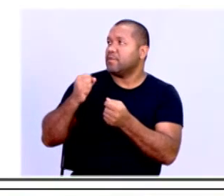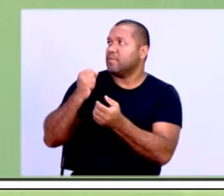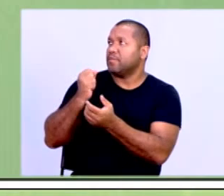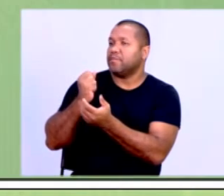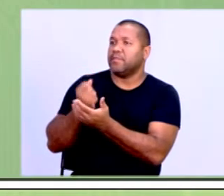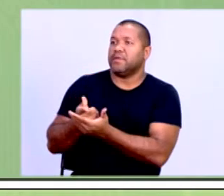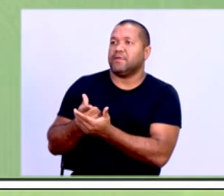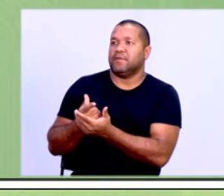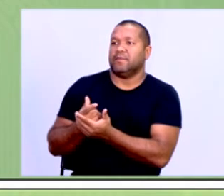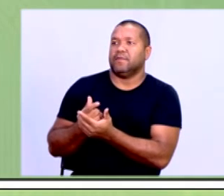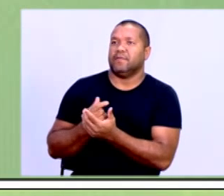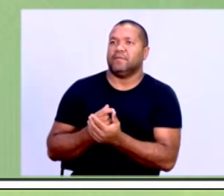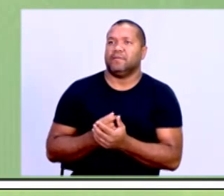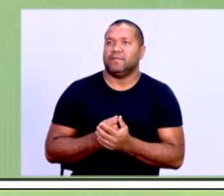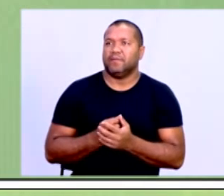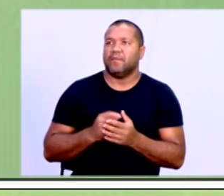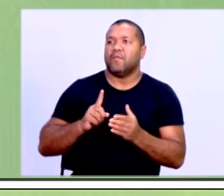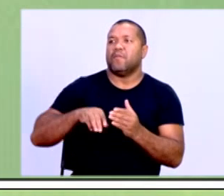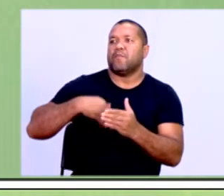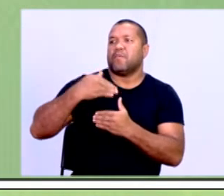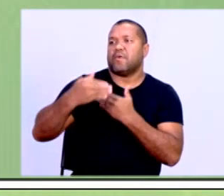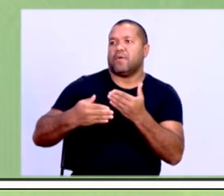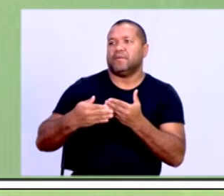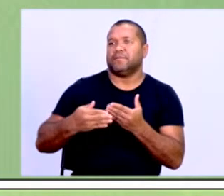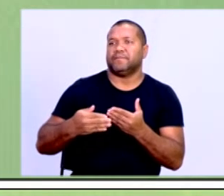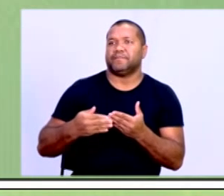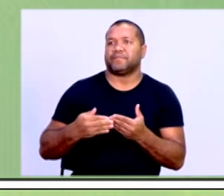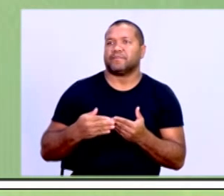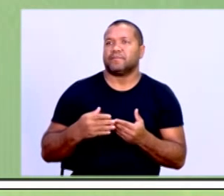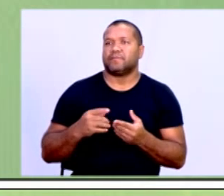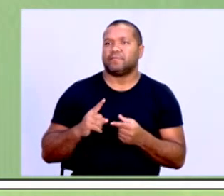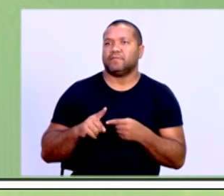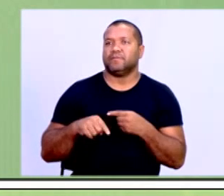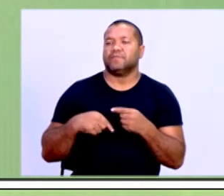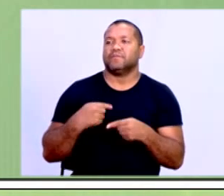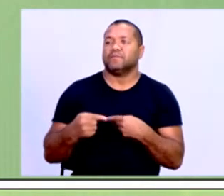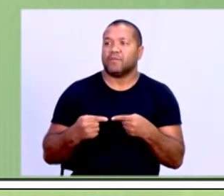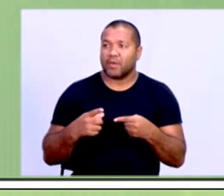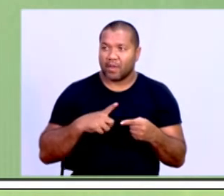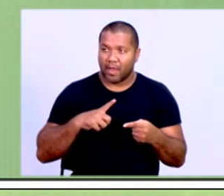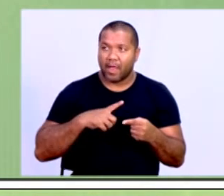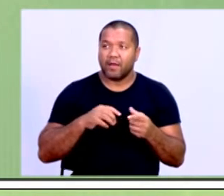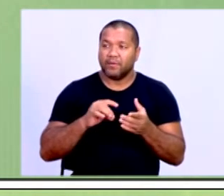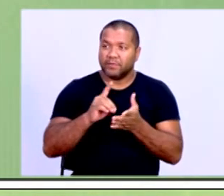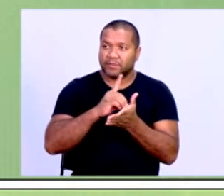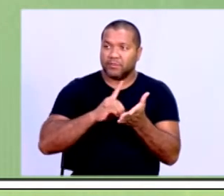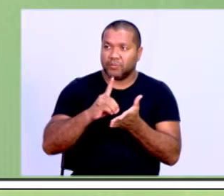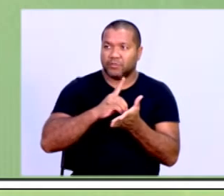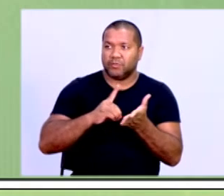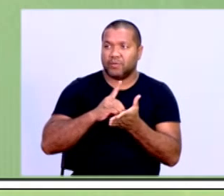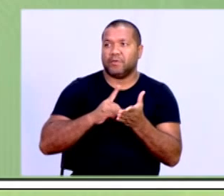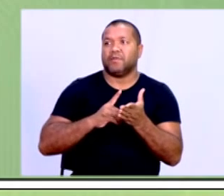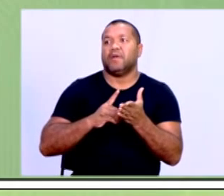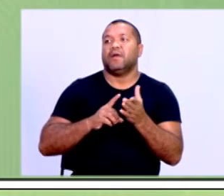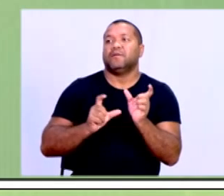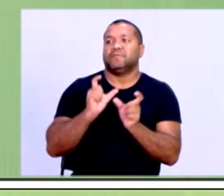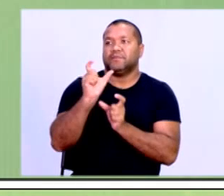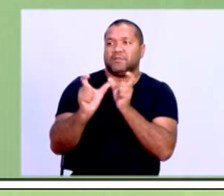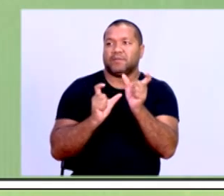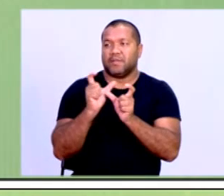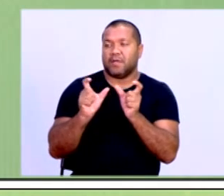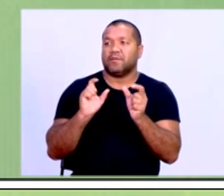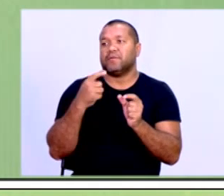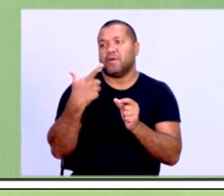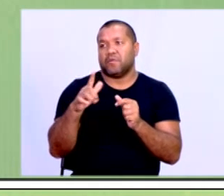pedido. Próximo componente da análise estruturada é o dicionário de dados, é a próxima técnica que